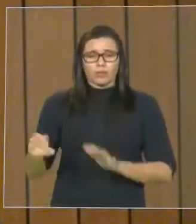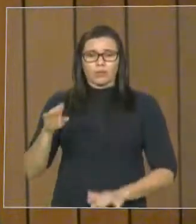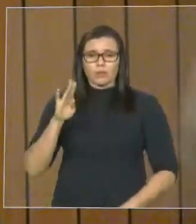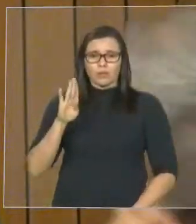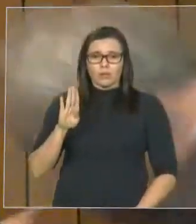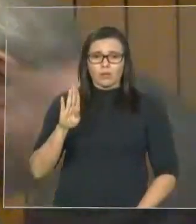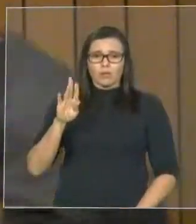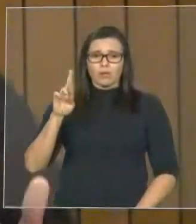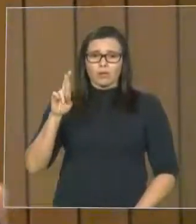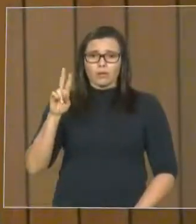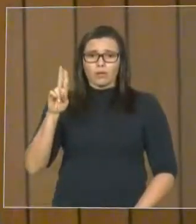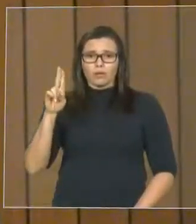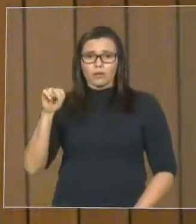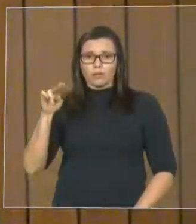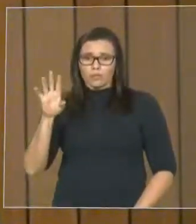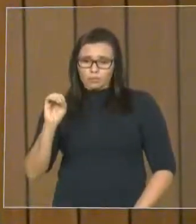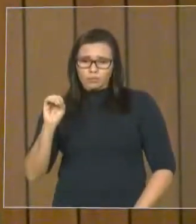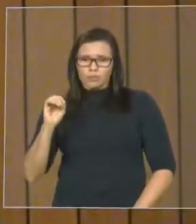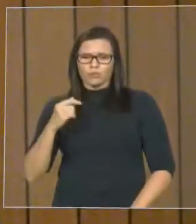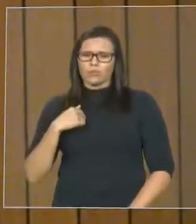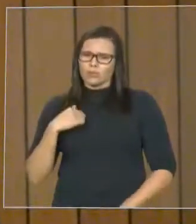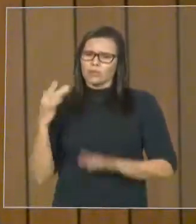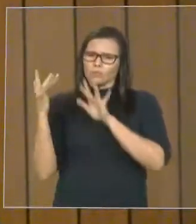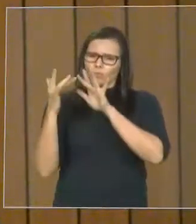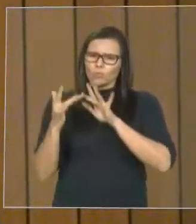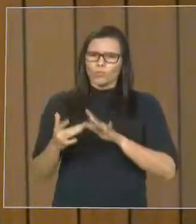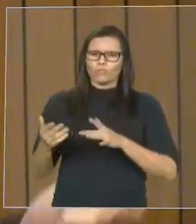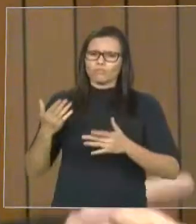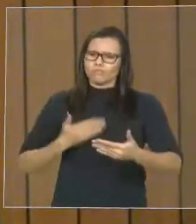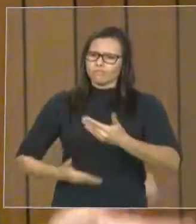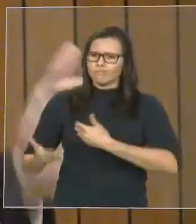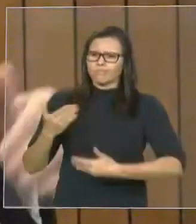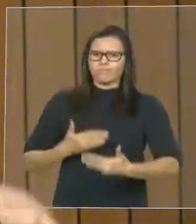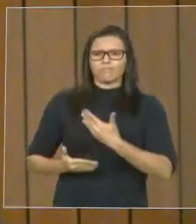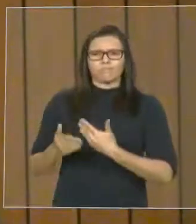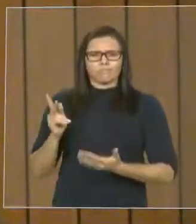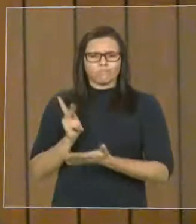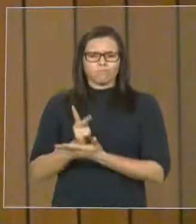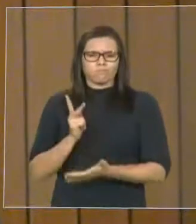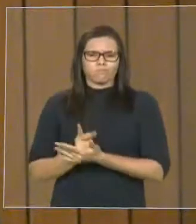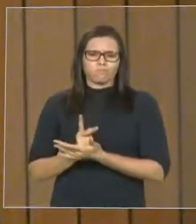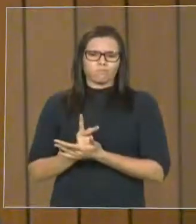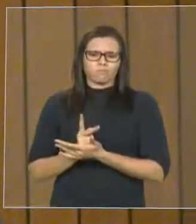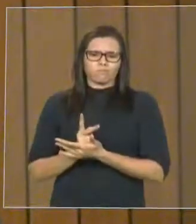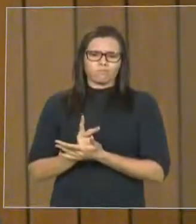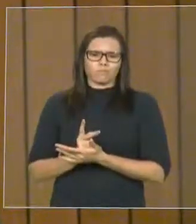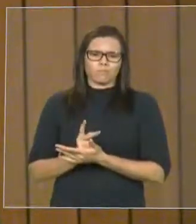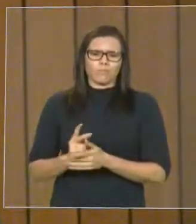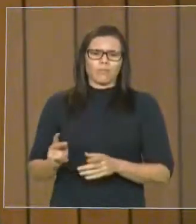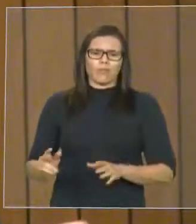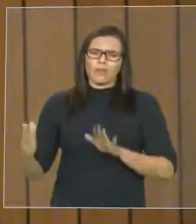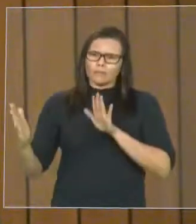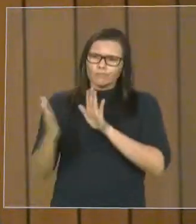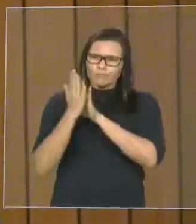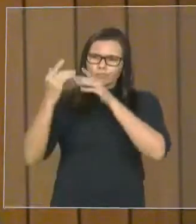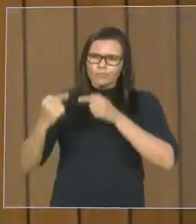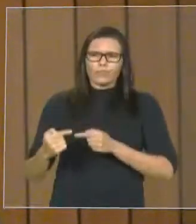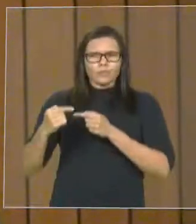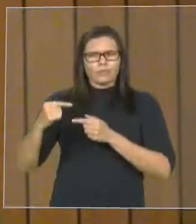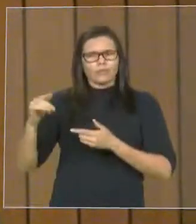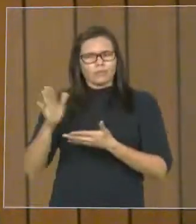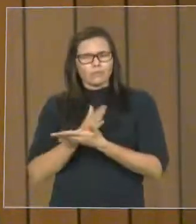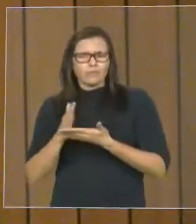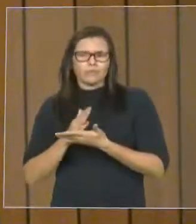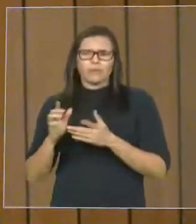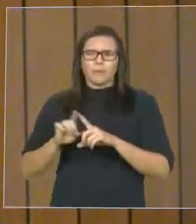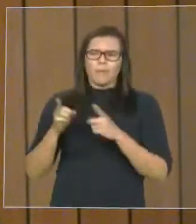de Contas, com quem mantemos sempre um diálogo intenso, às vezes duro, mas sempre respeitoso, sempre respeitando aquelas premissas que